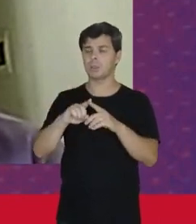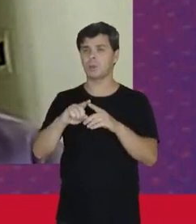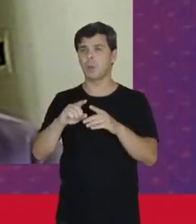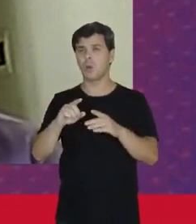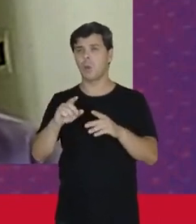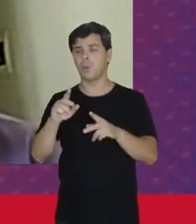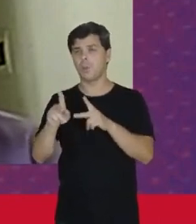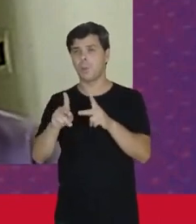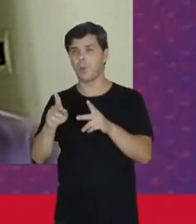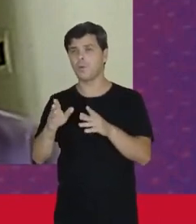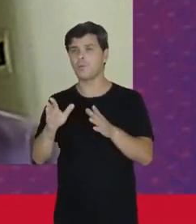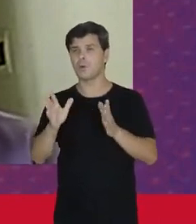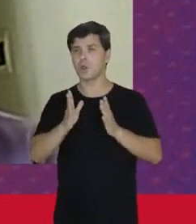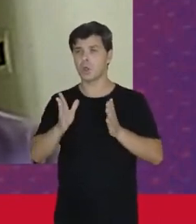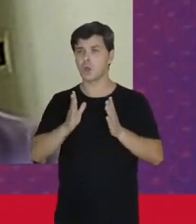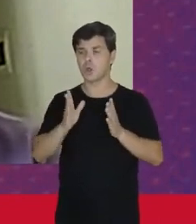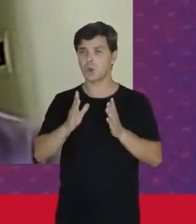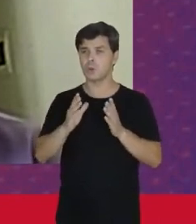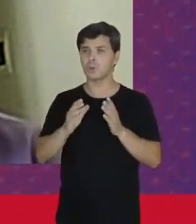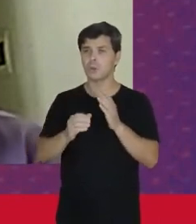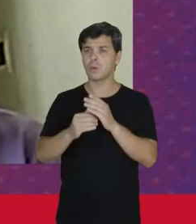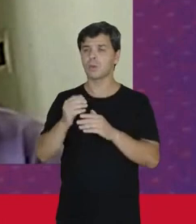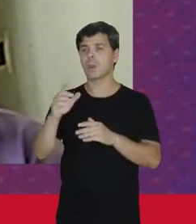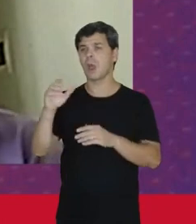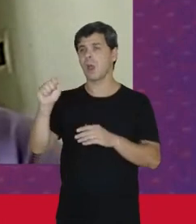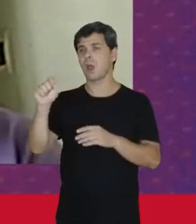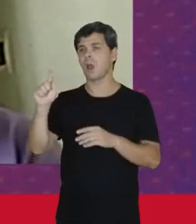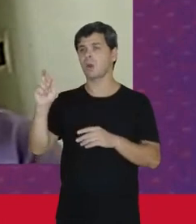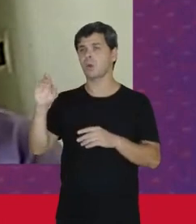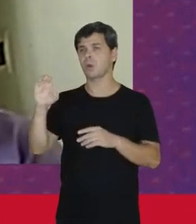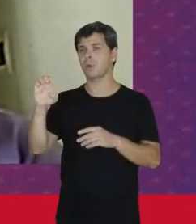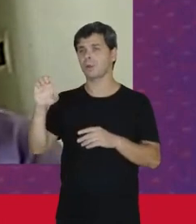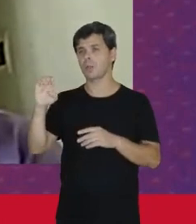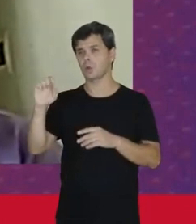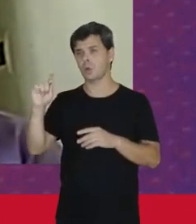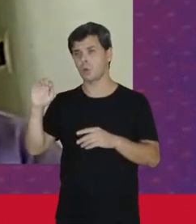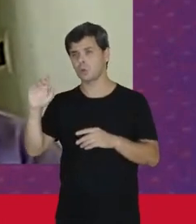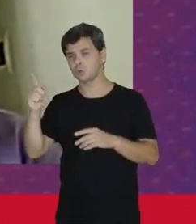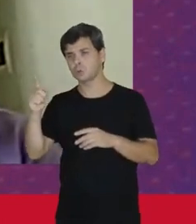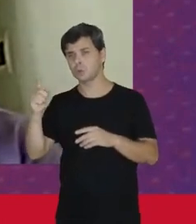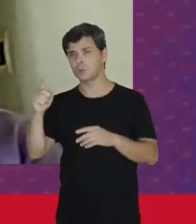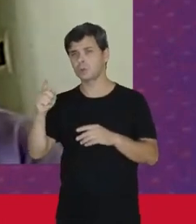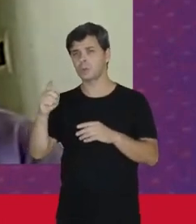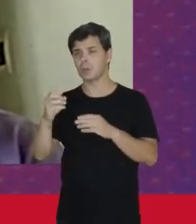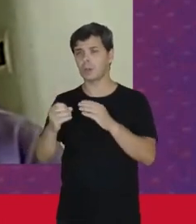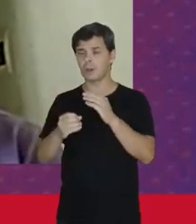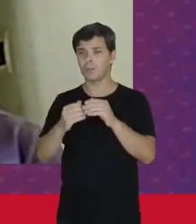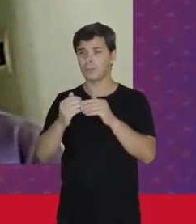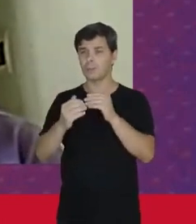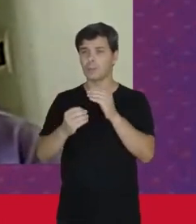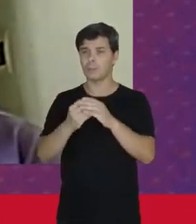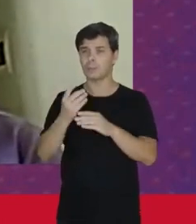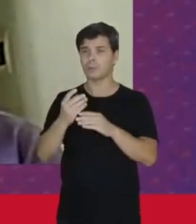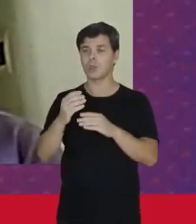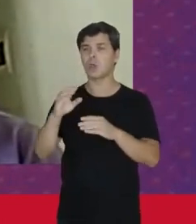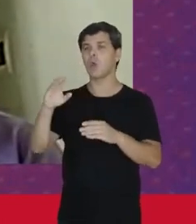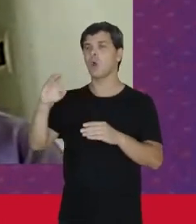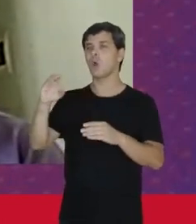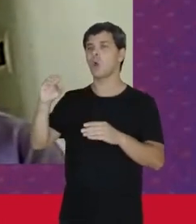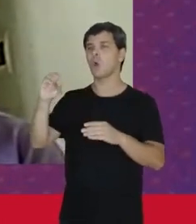nessa aposta dessa produção do agronegócio que prevê, produzir